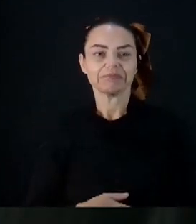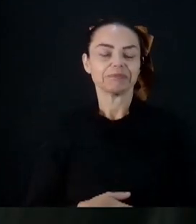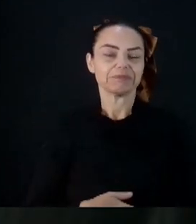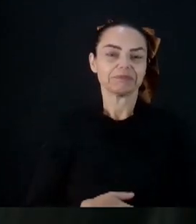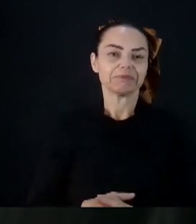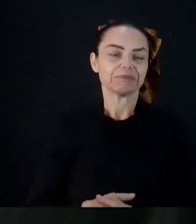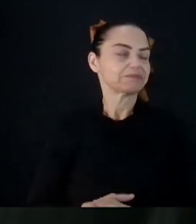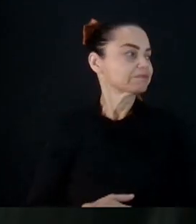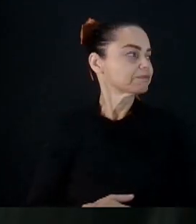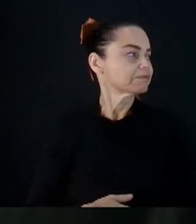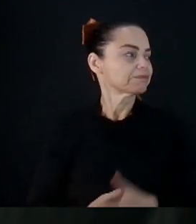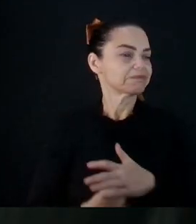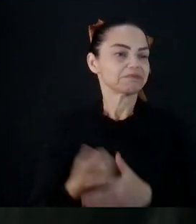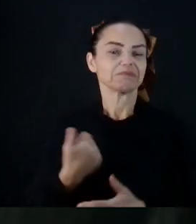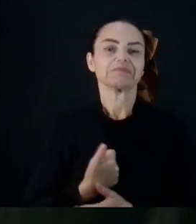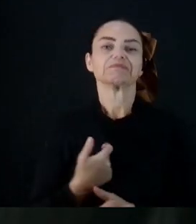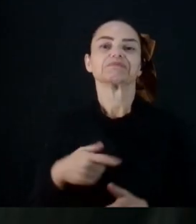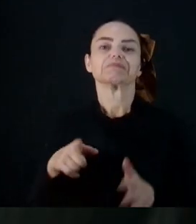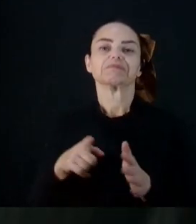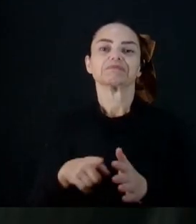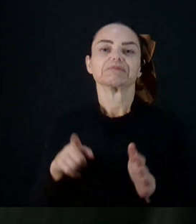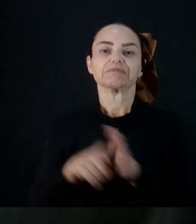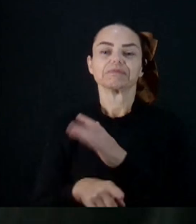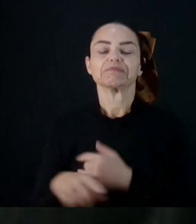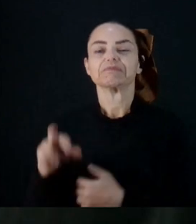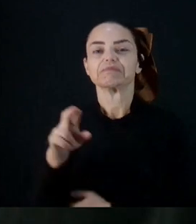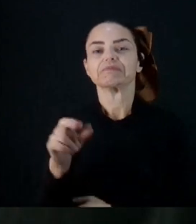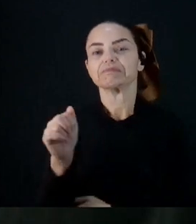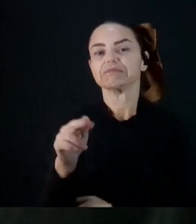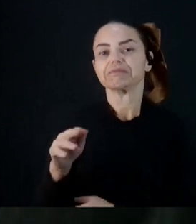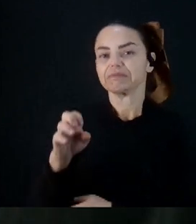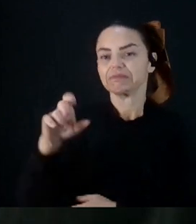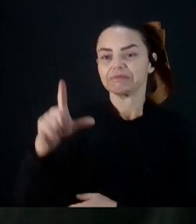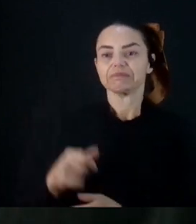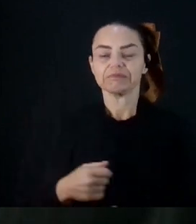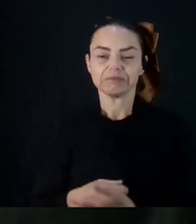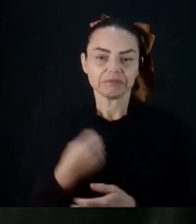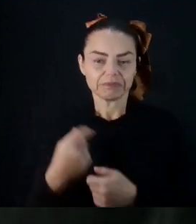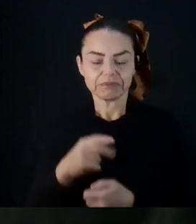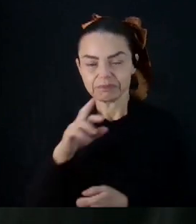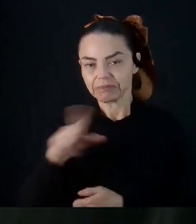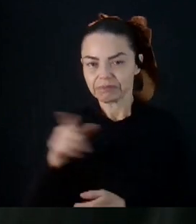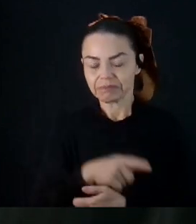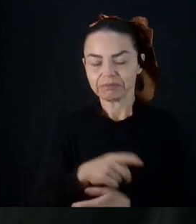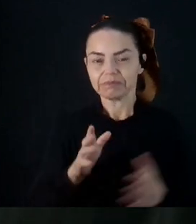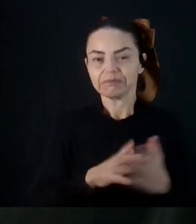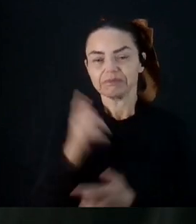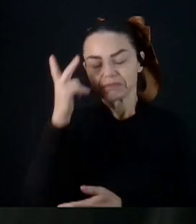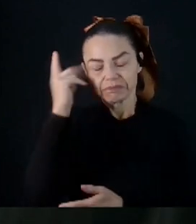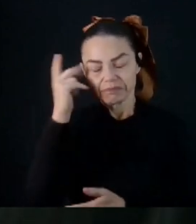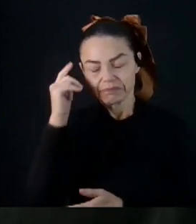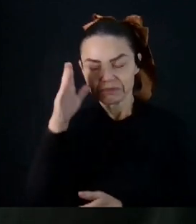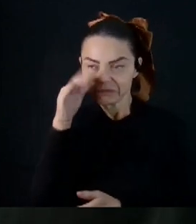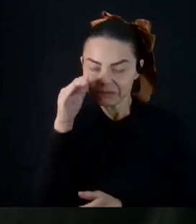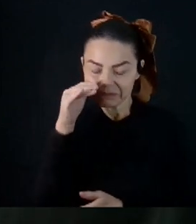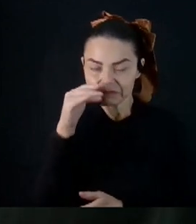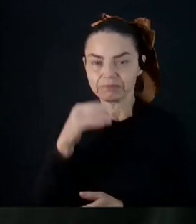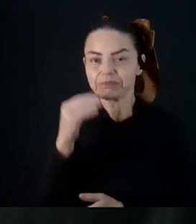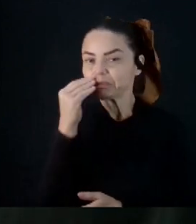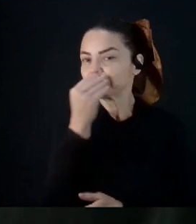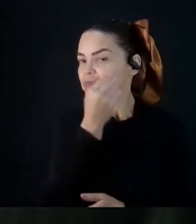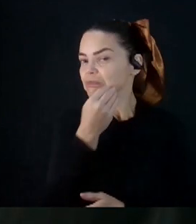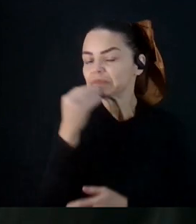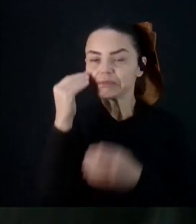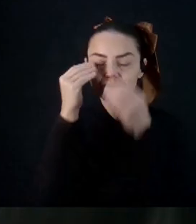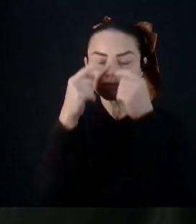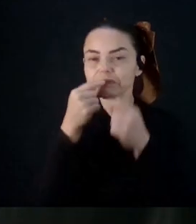primeira pergunta. Rafael Nunes, do Bonfim, como diferenciar a fase normal de curiosidade por maquiagem de um problema maior